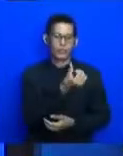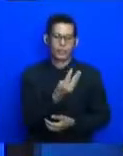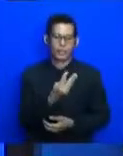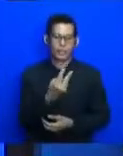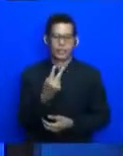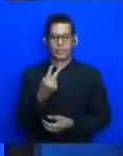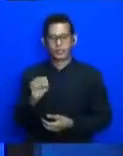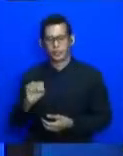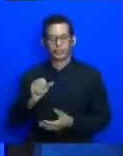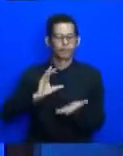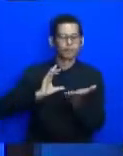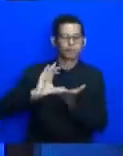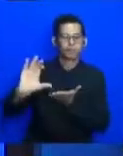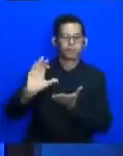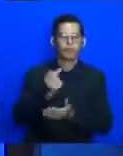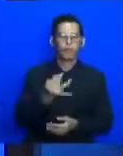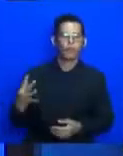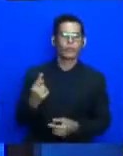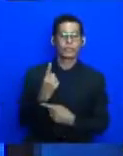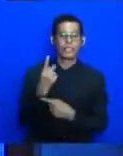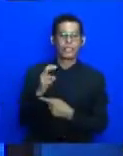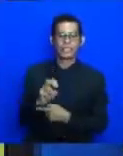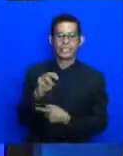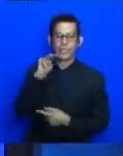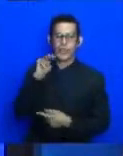6.328. Com o prêmio principal de